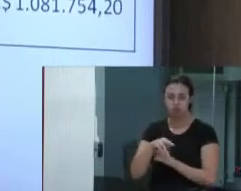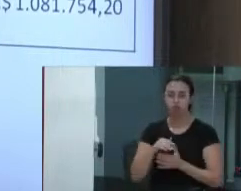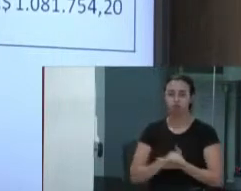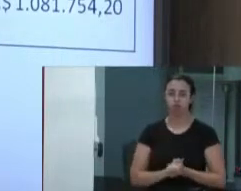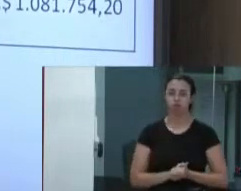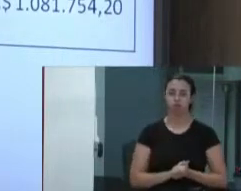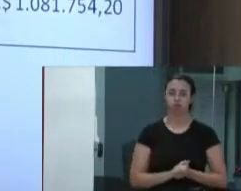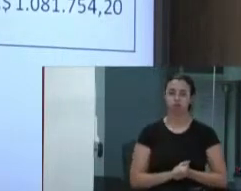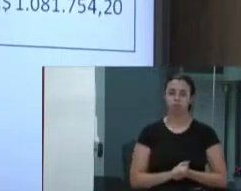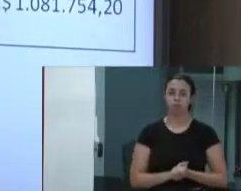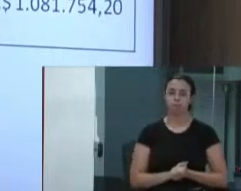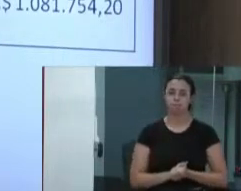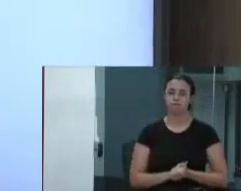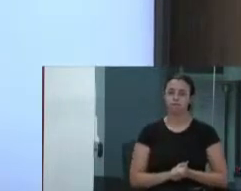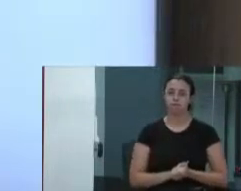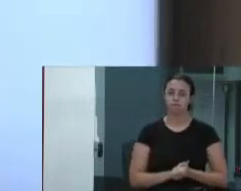serviço de alta complexidade.